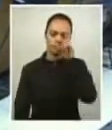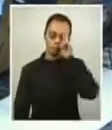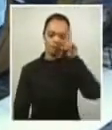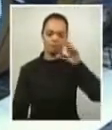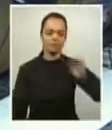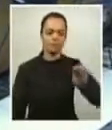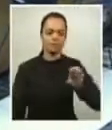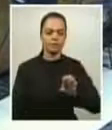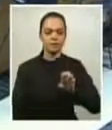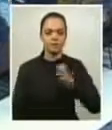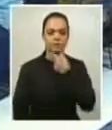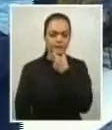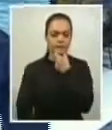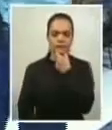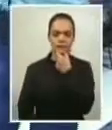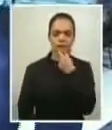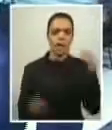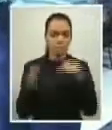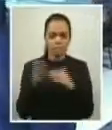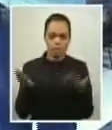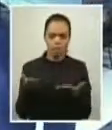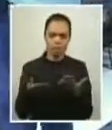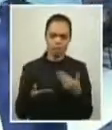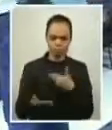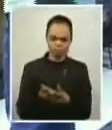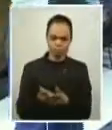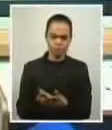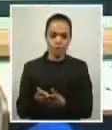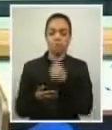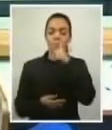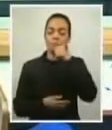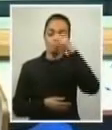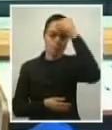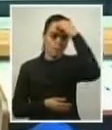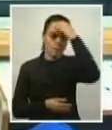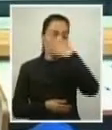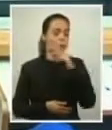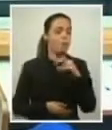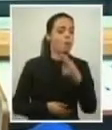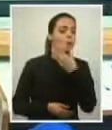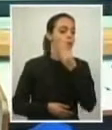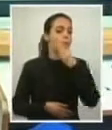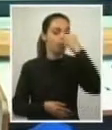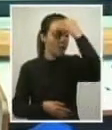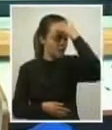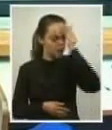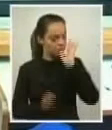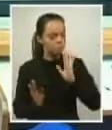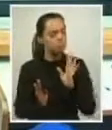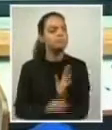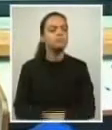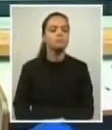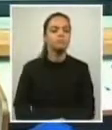estado na Inglaterra até hoje é a rainha ou Rei dependendo da circunstância